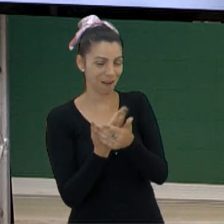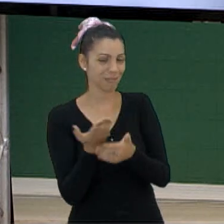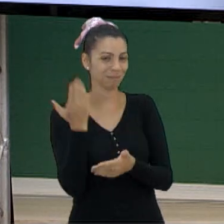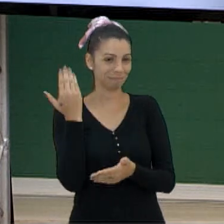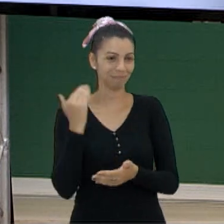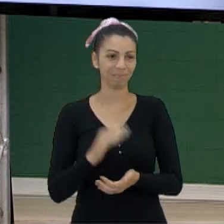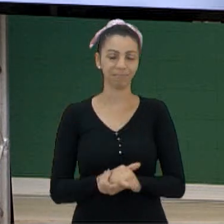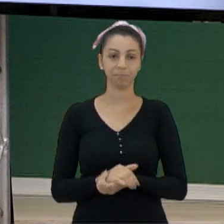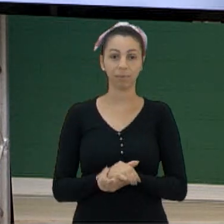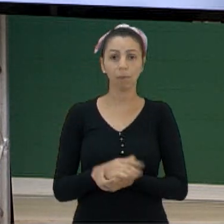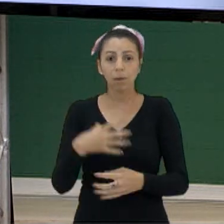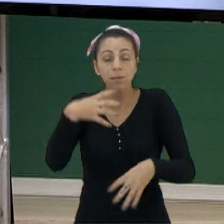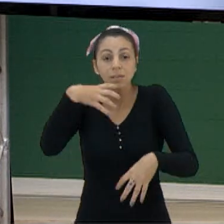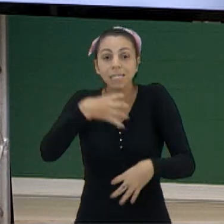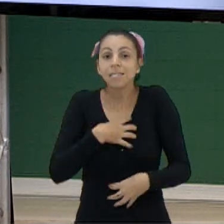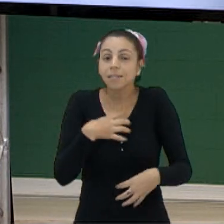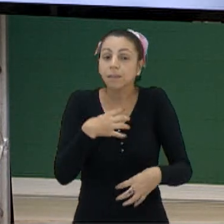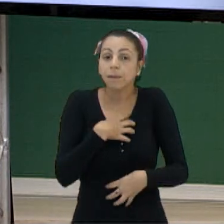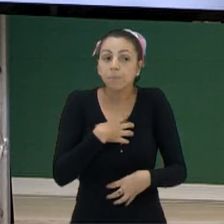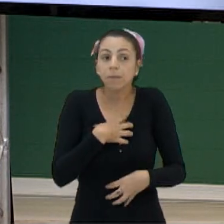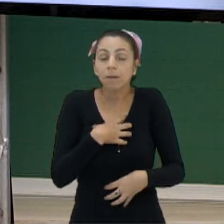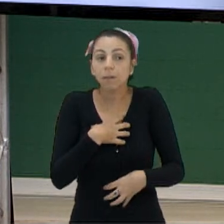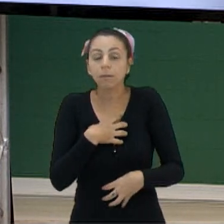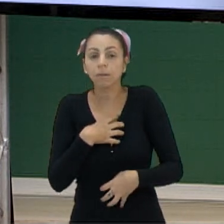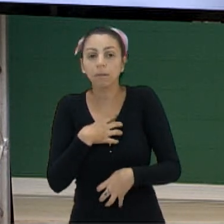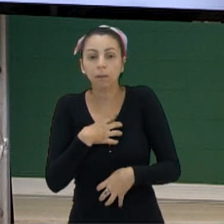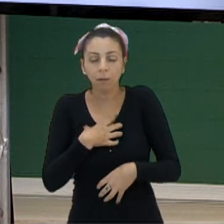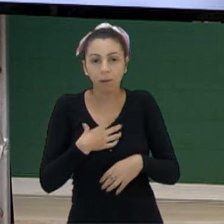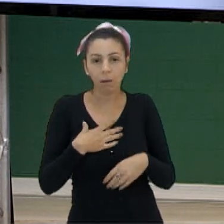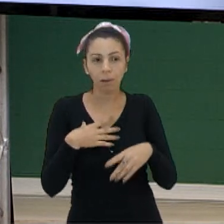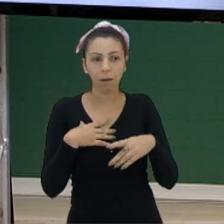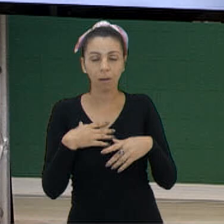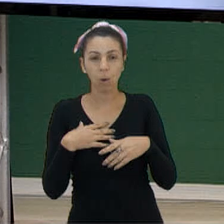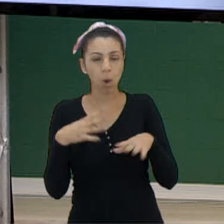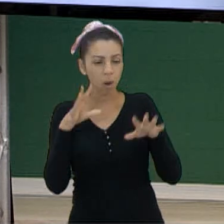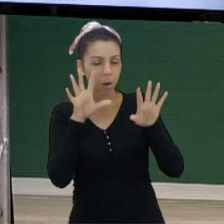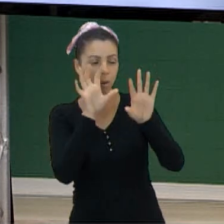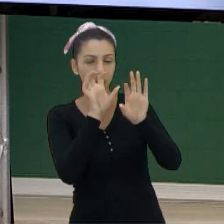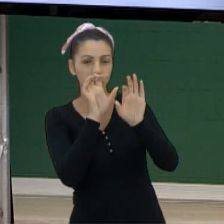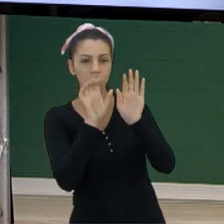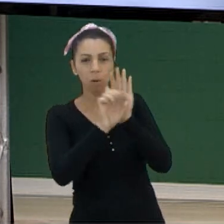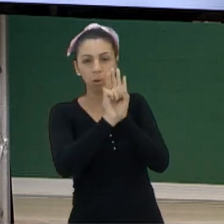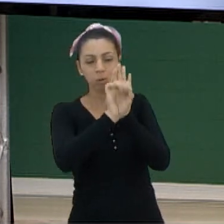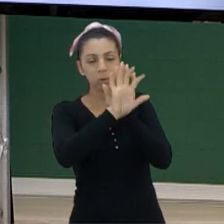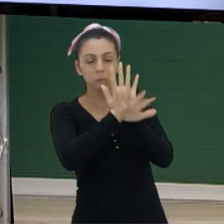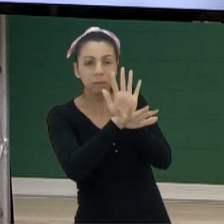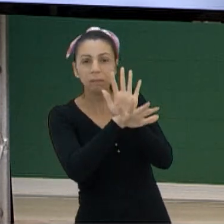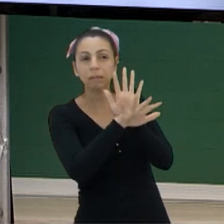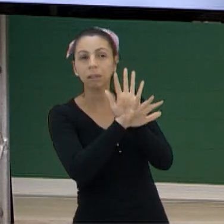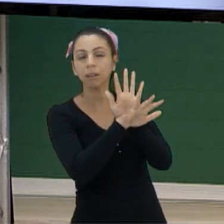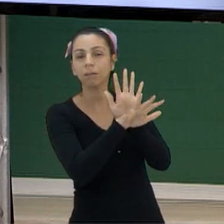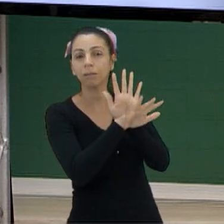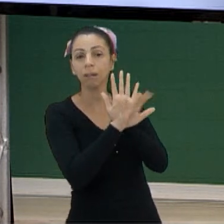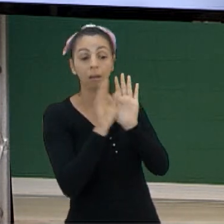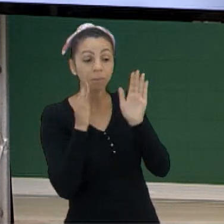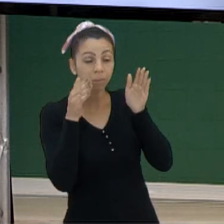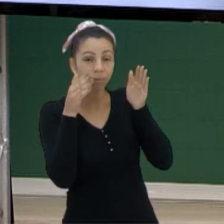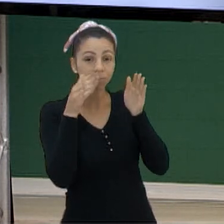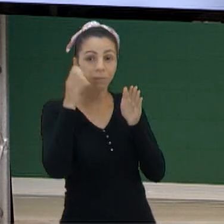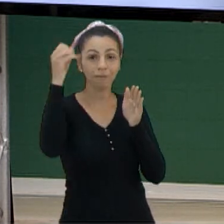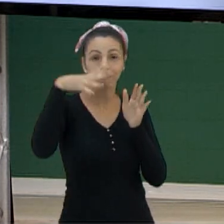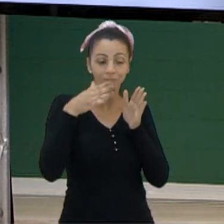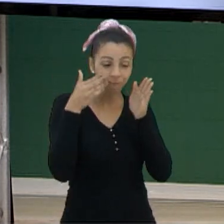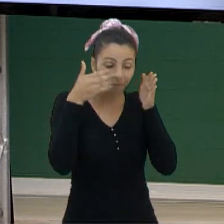Então, sentimento, antagonismo, sombreamento, a iluminação, o foco, isso é